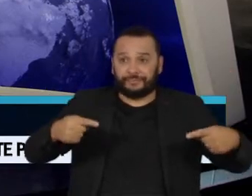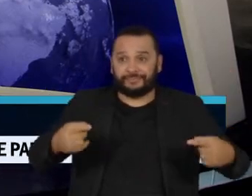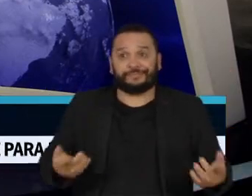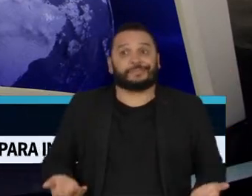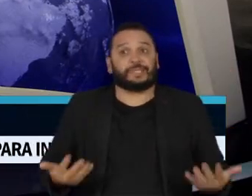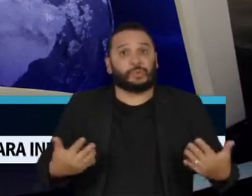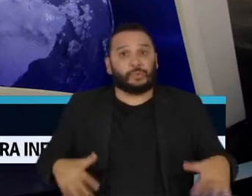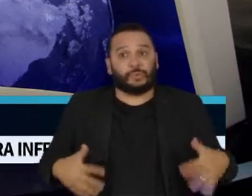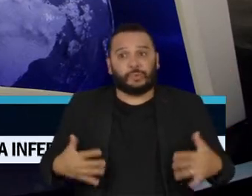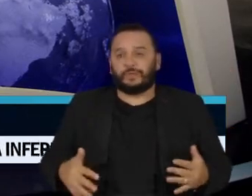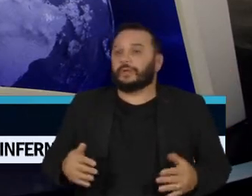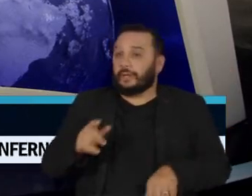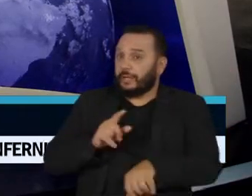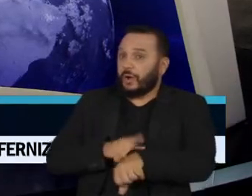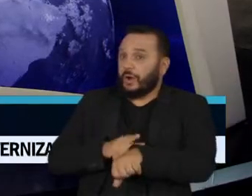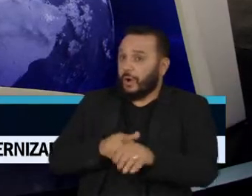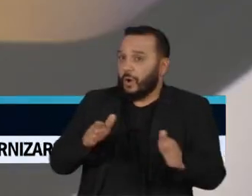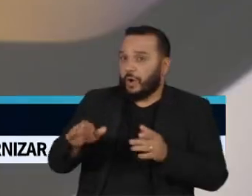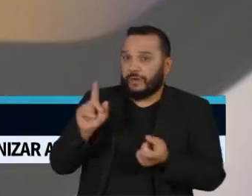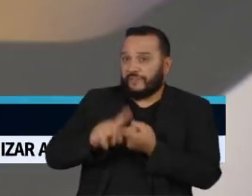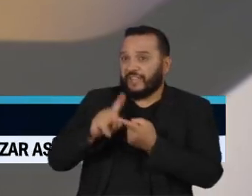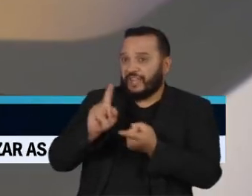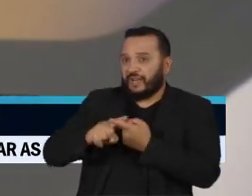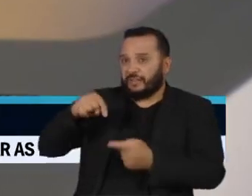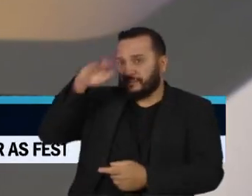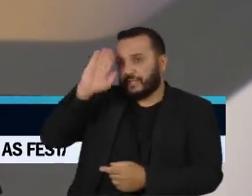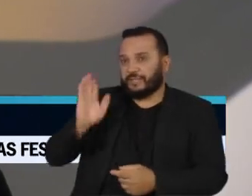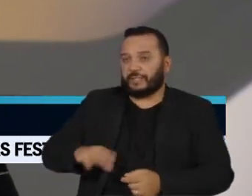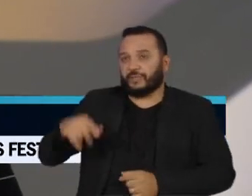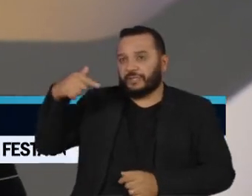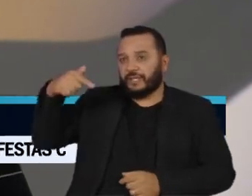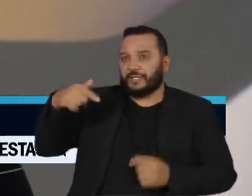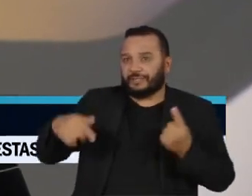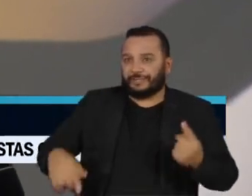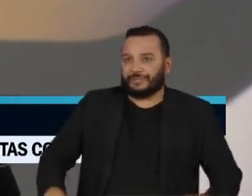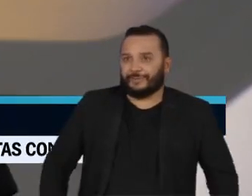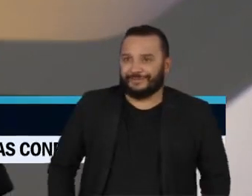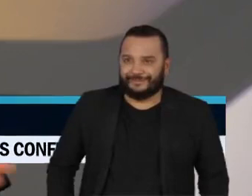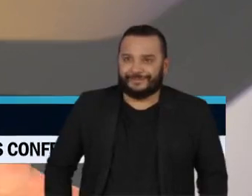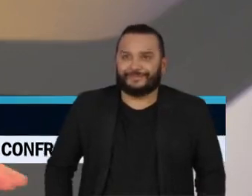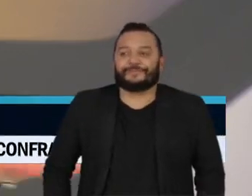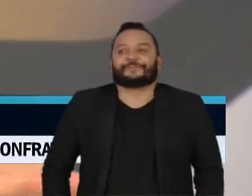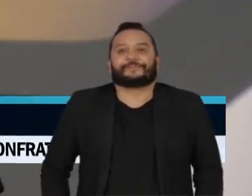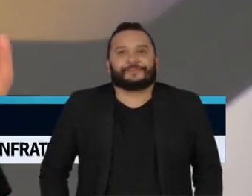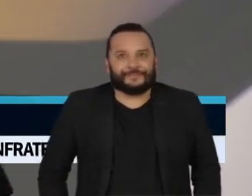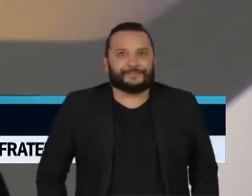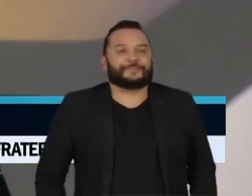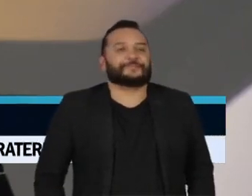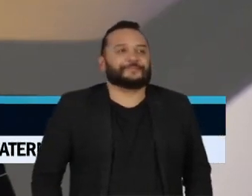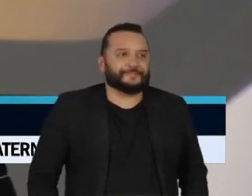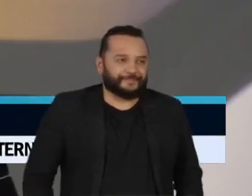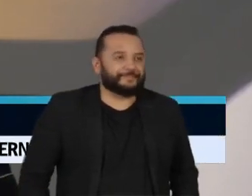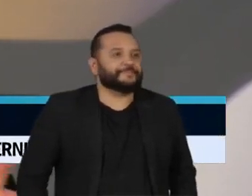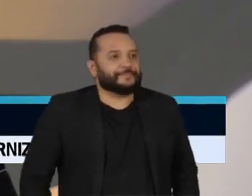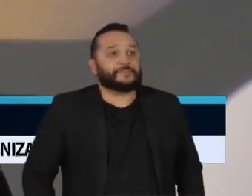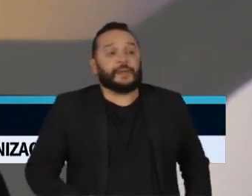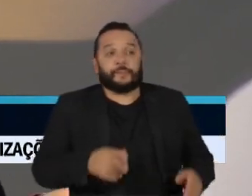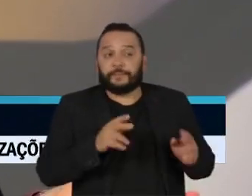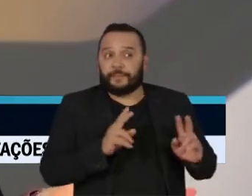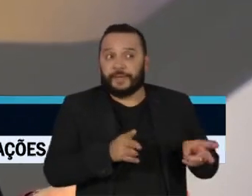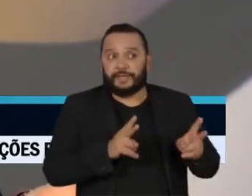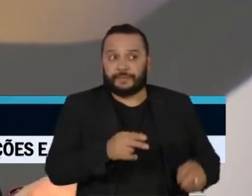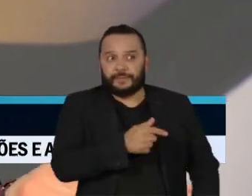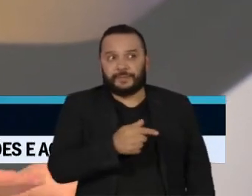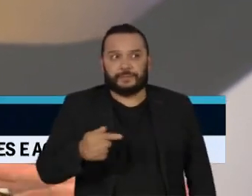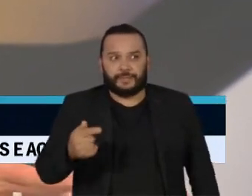a Hora da Vingança chegou para gente né não chegou chegou né e a gente é lógico na mesma semana em